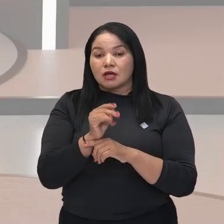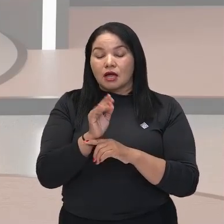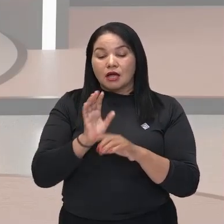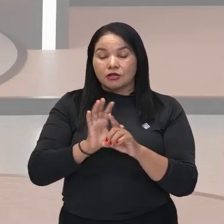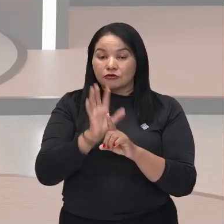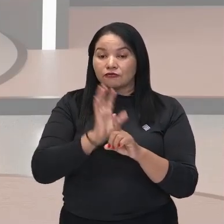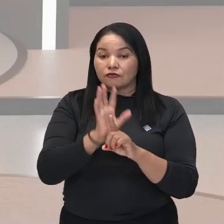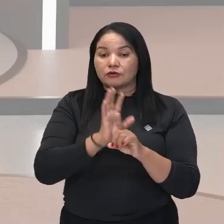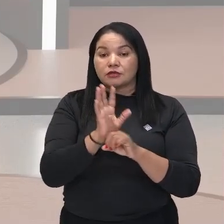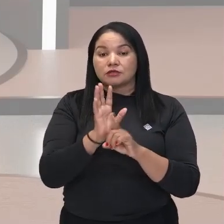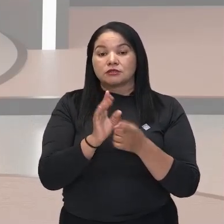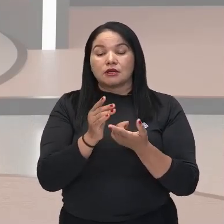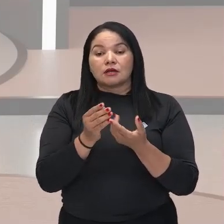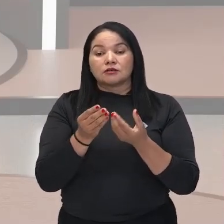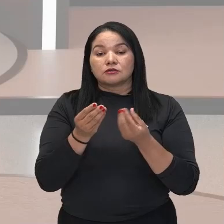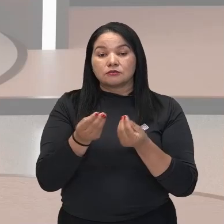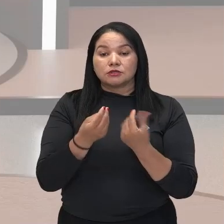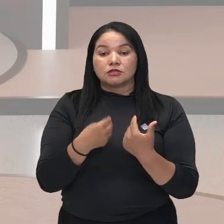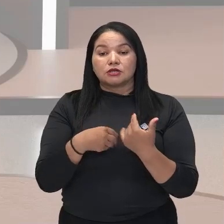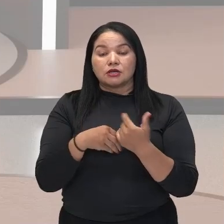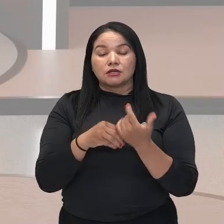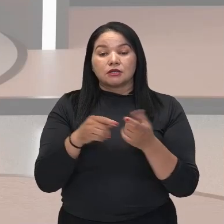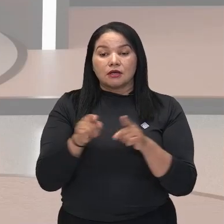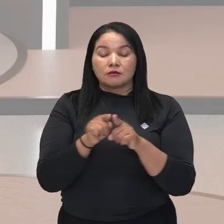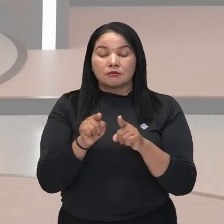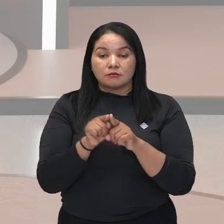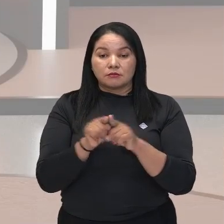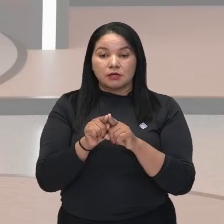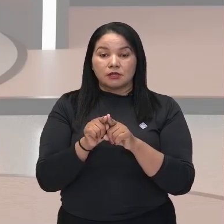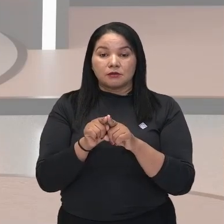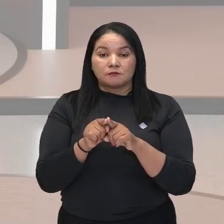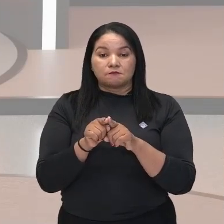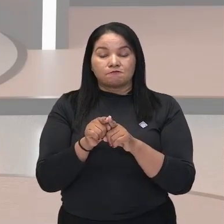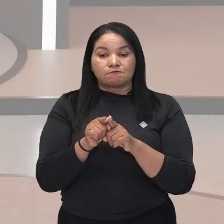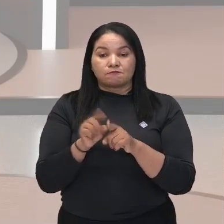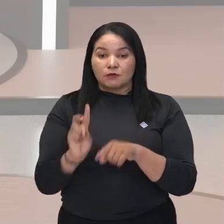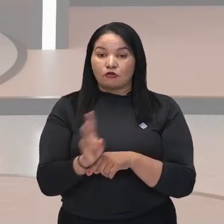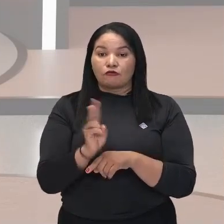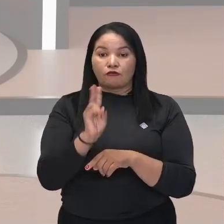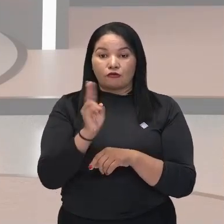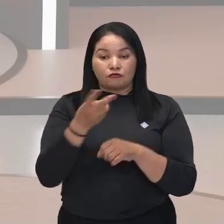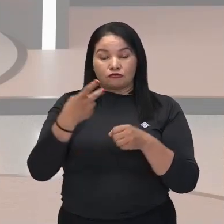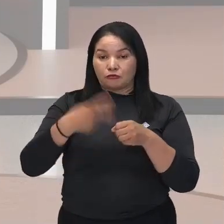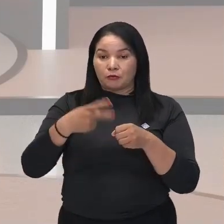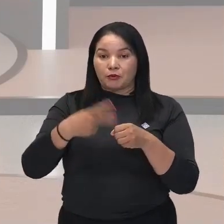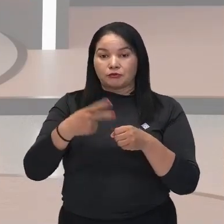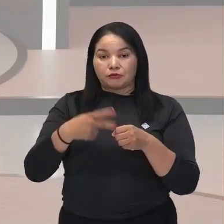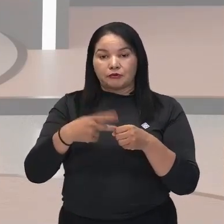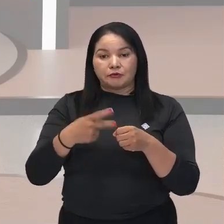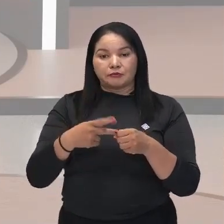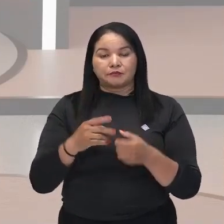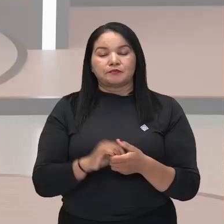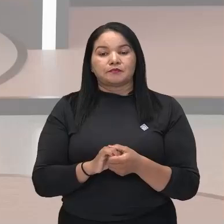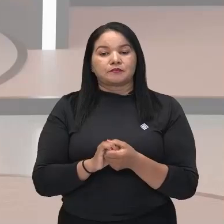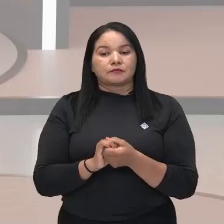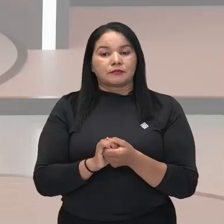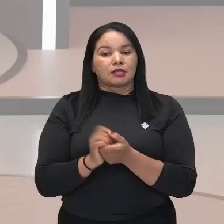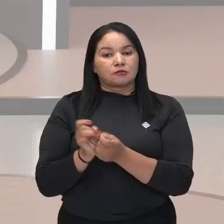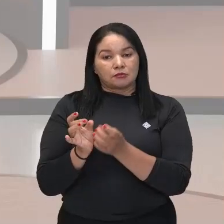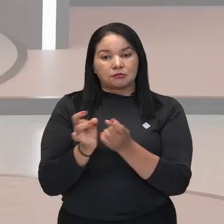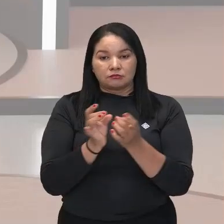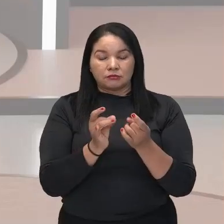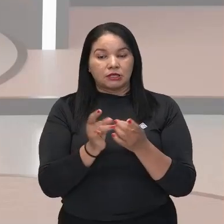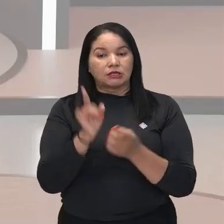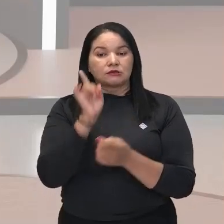influência, né, sobre essa oferta e também, gente, o preço do petróleo, né, aí no mercado internacional.